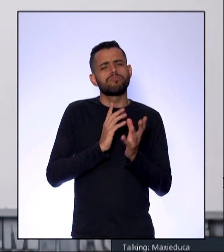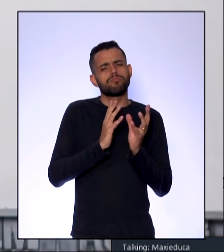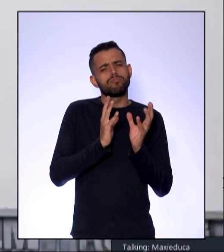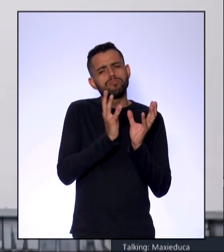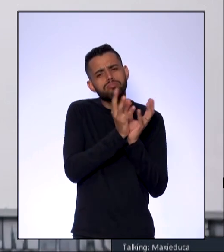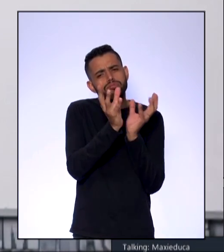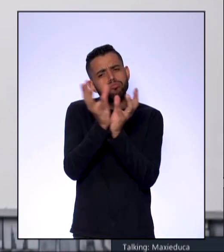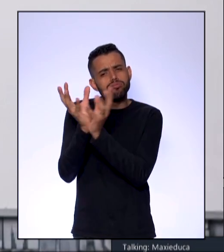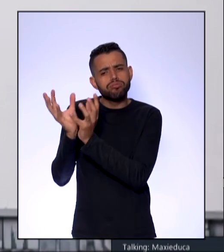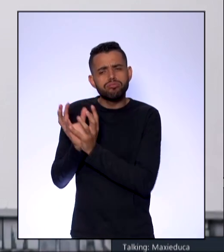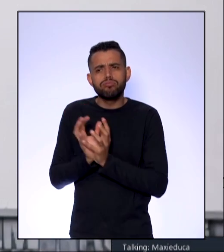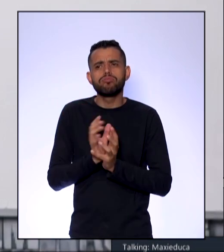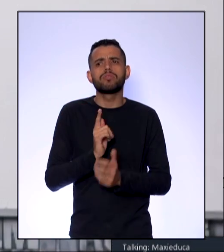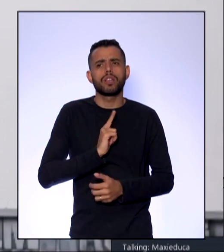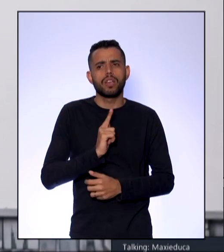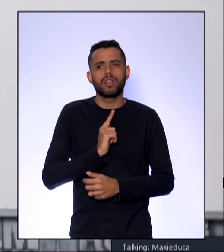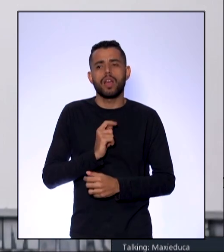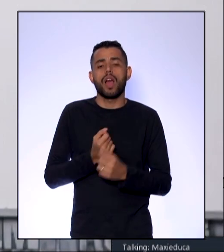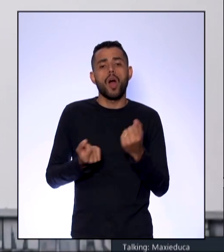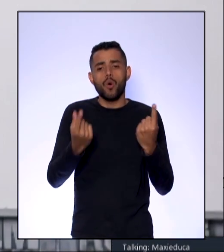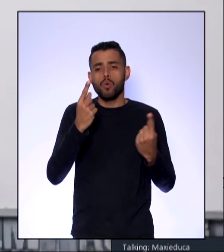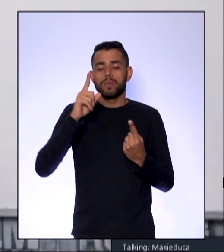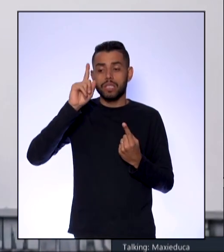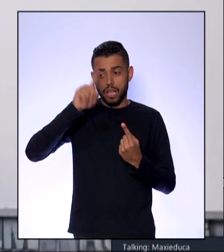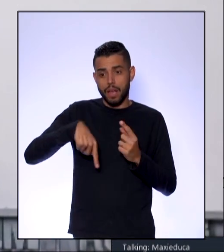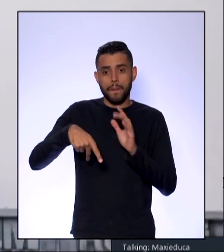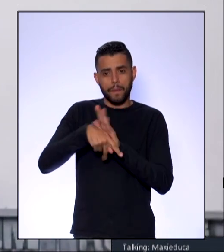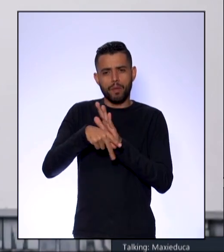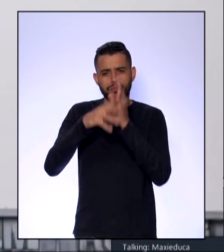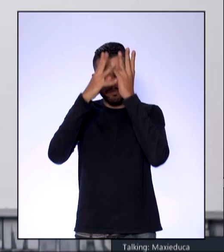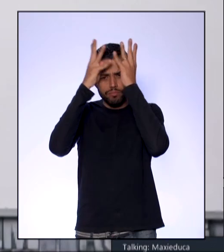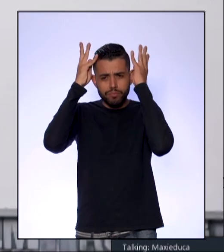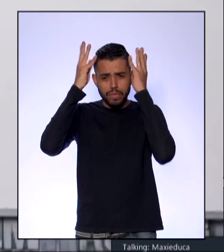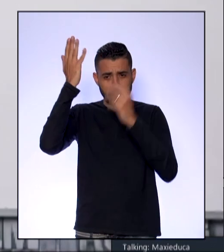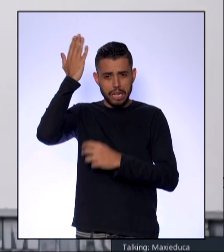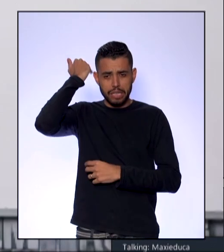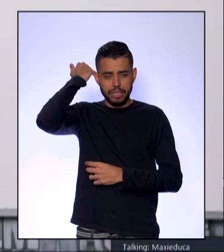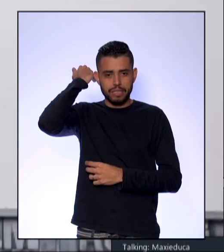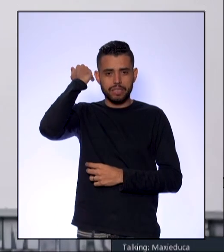inclusive algumas que são nativas, que ainda não